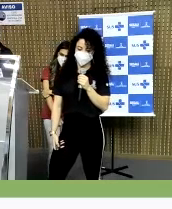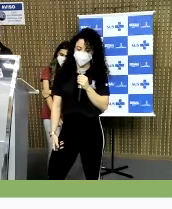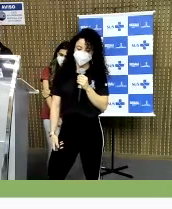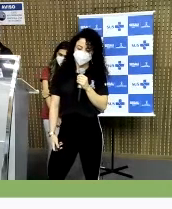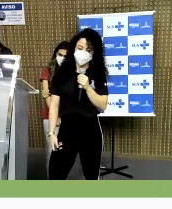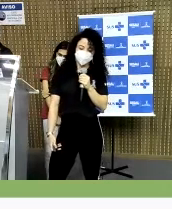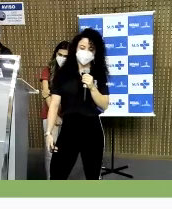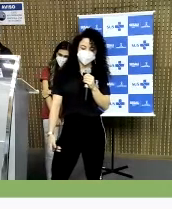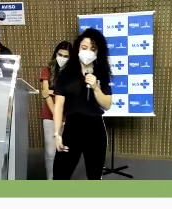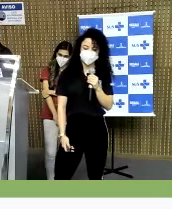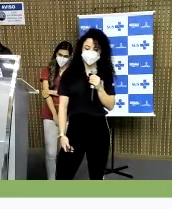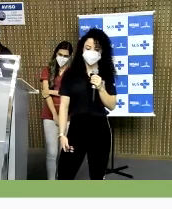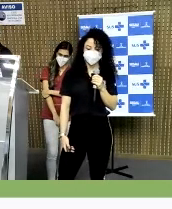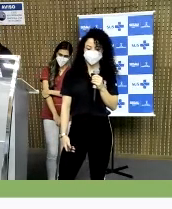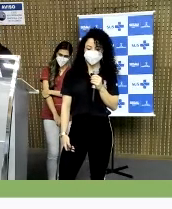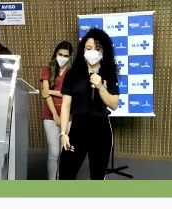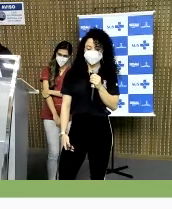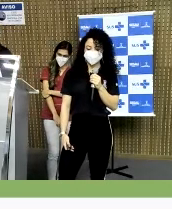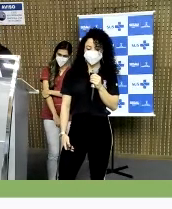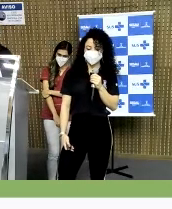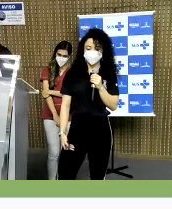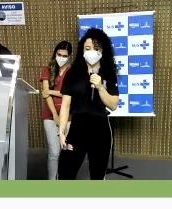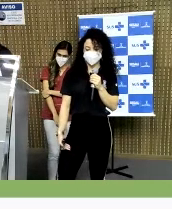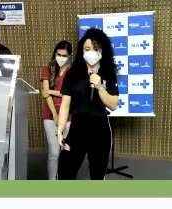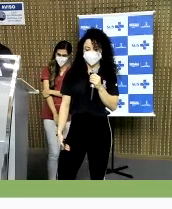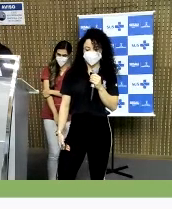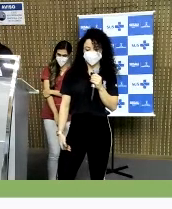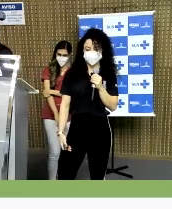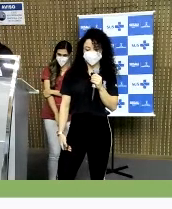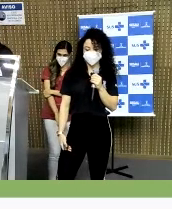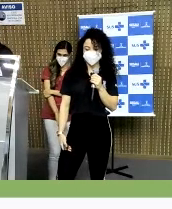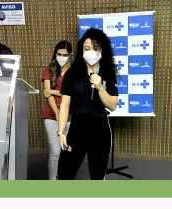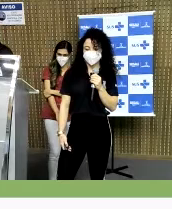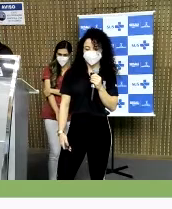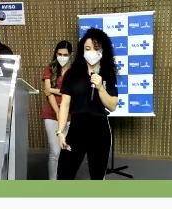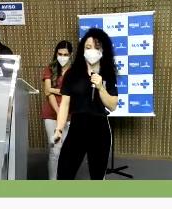89%. Em relação à consulta médica de